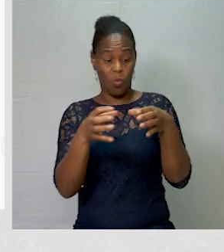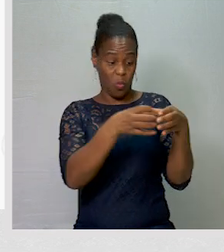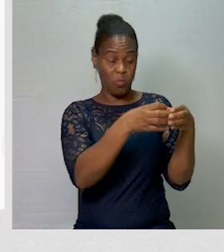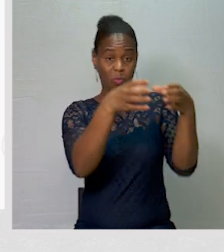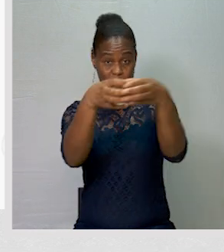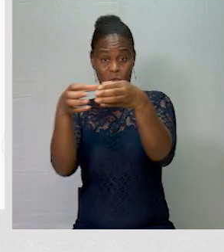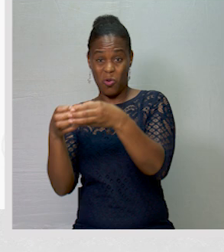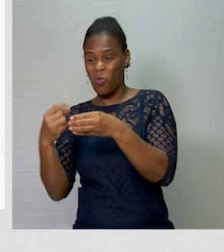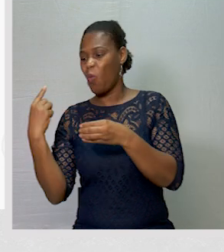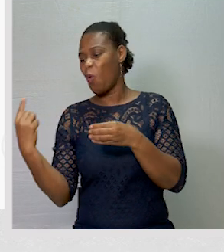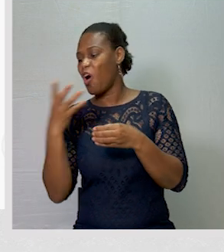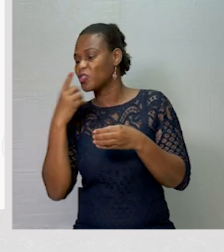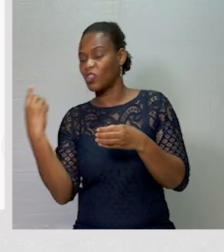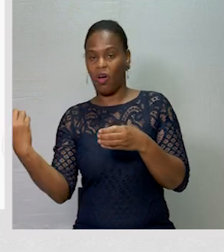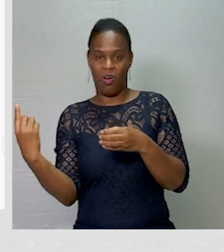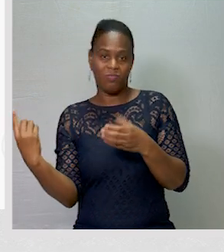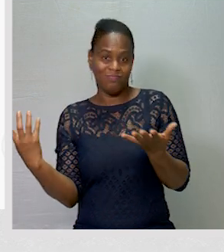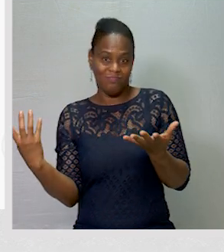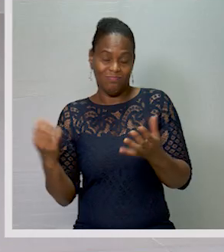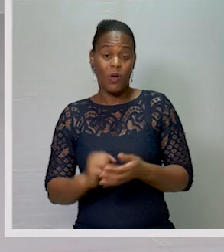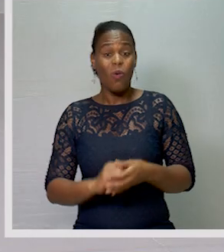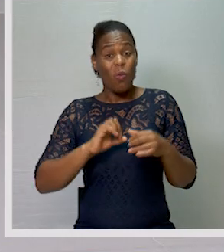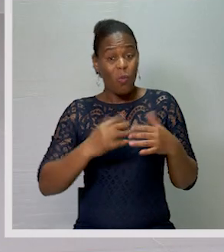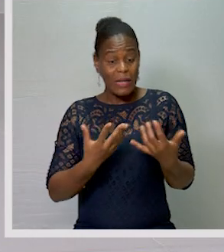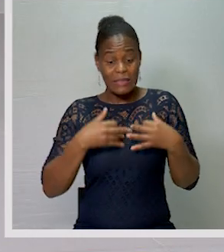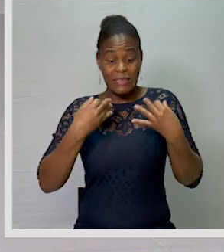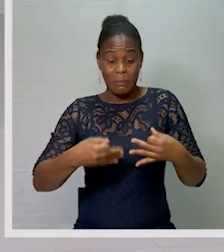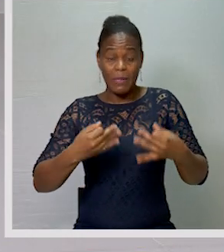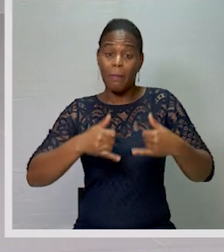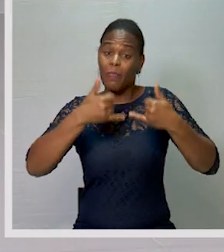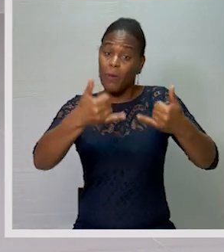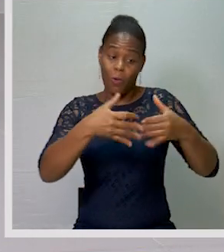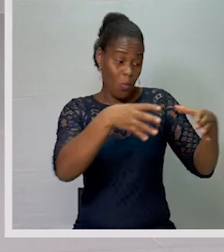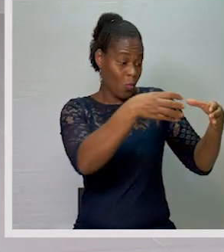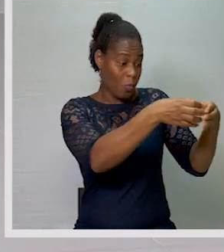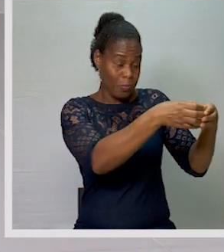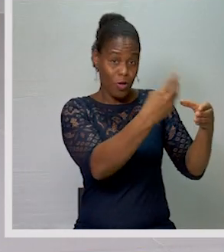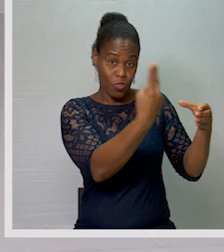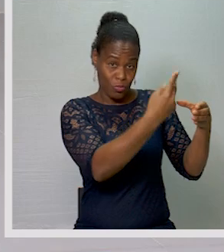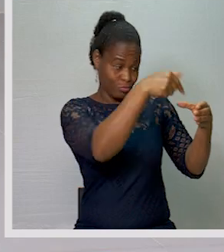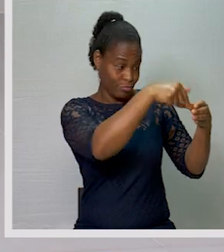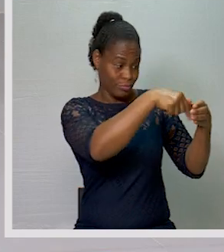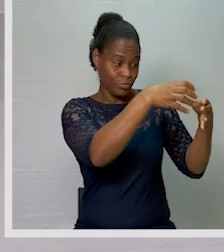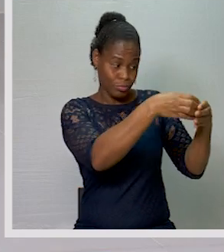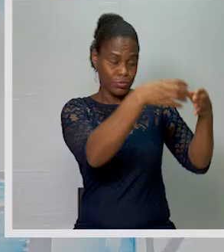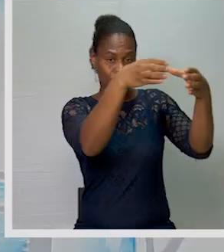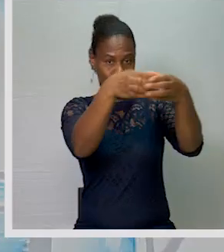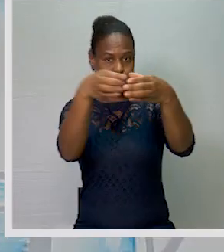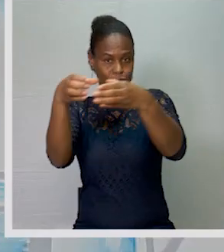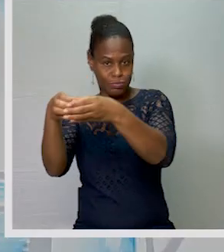então sobrou uma manga. Quando sobrar algo depois de fazermos o agrupamento de